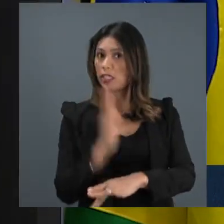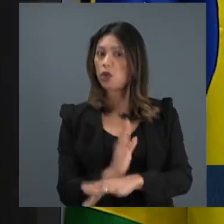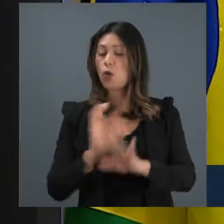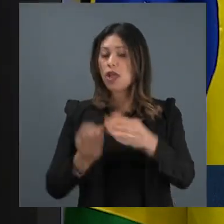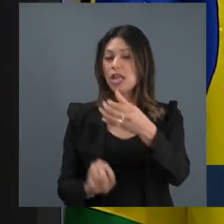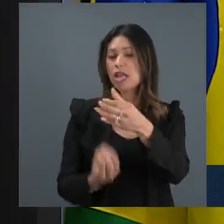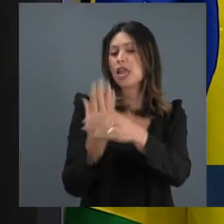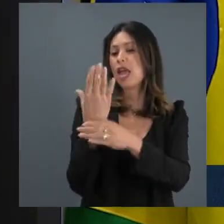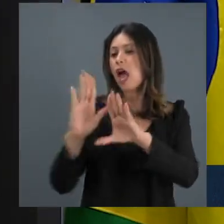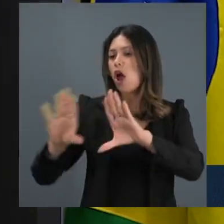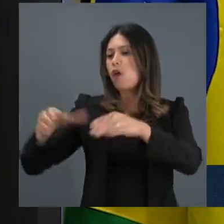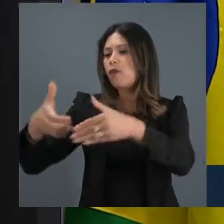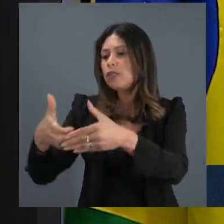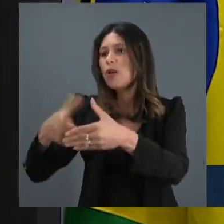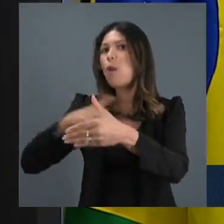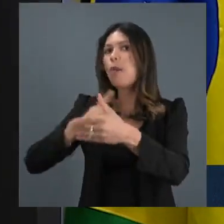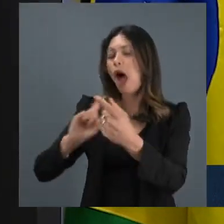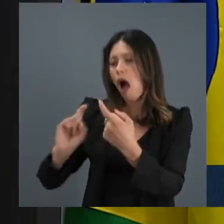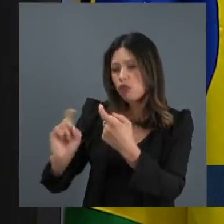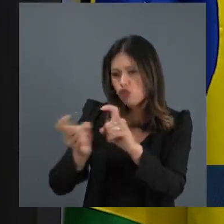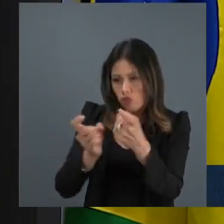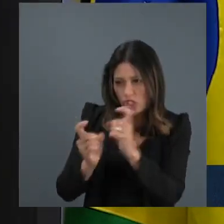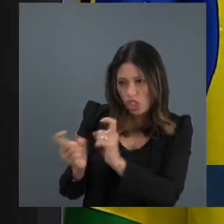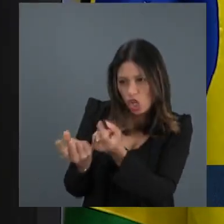específico para administrar propina.